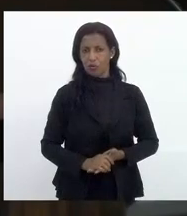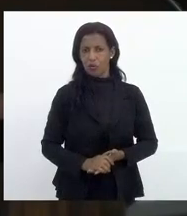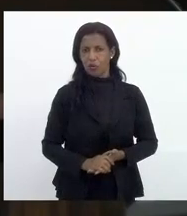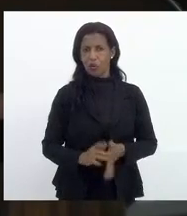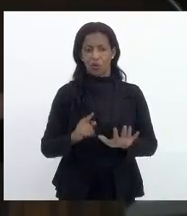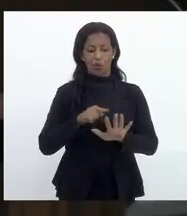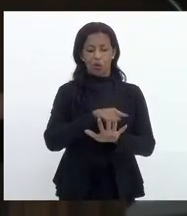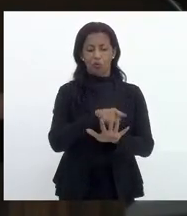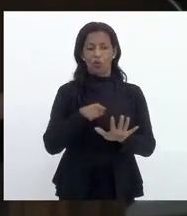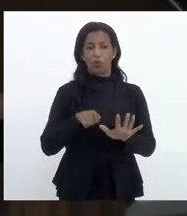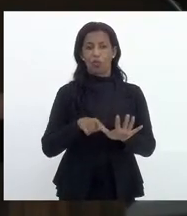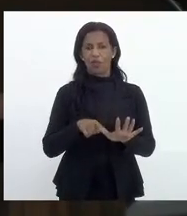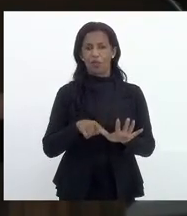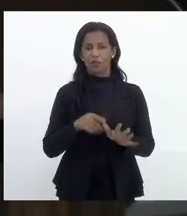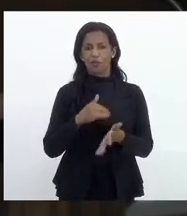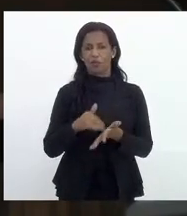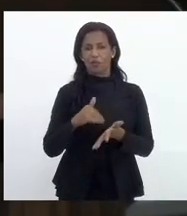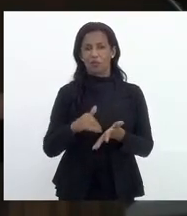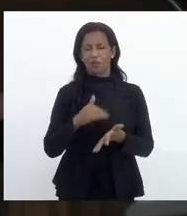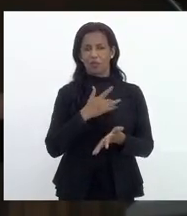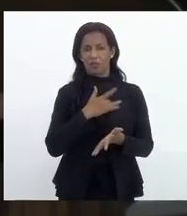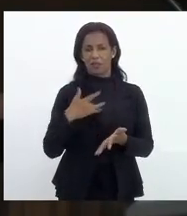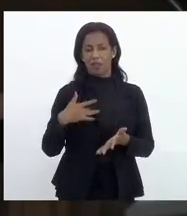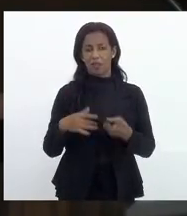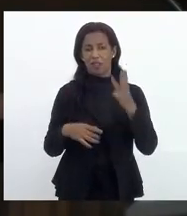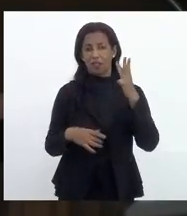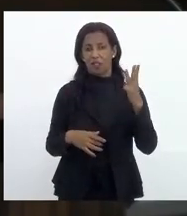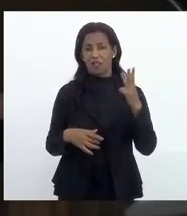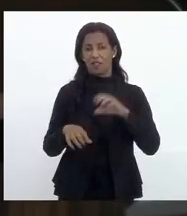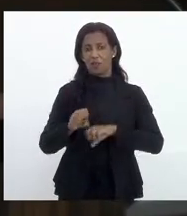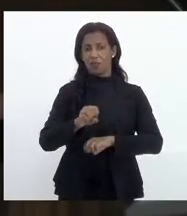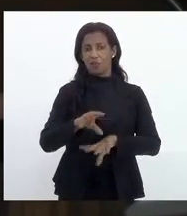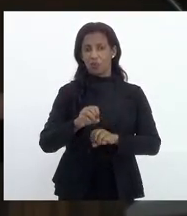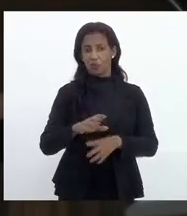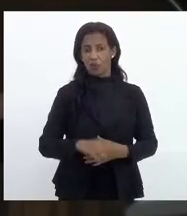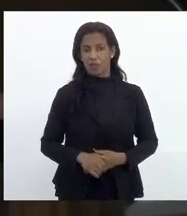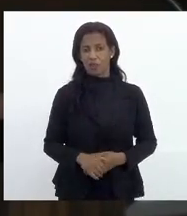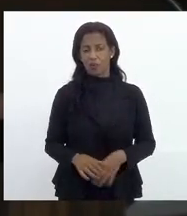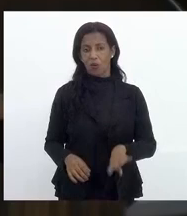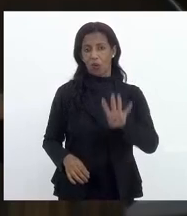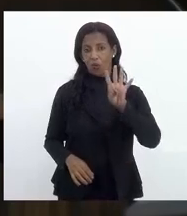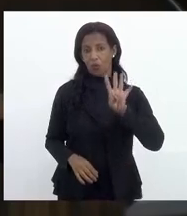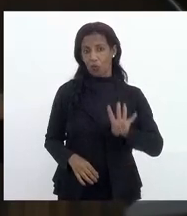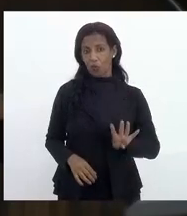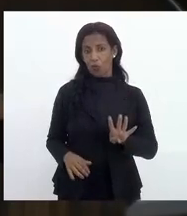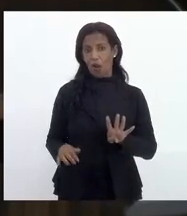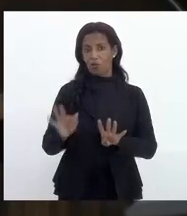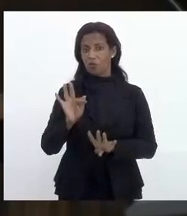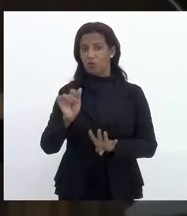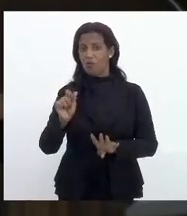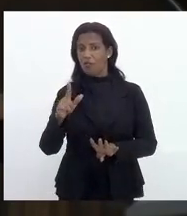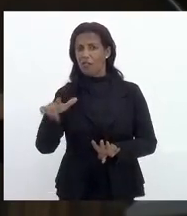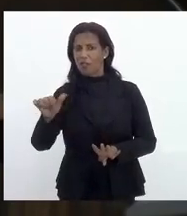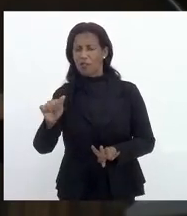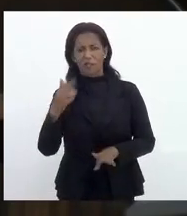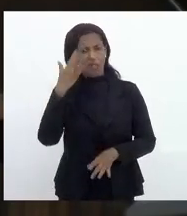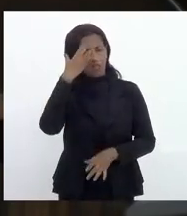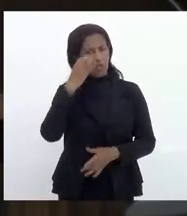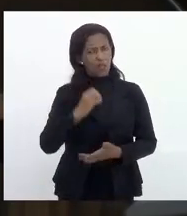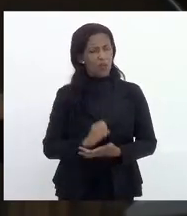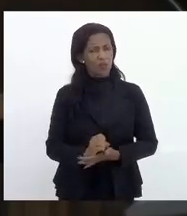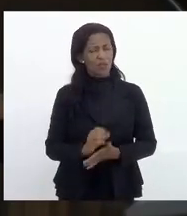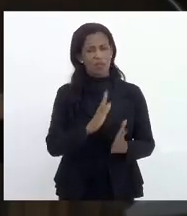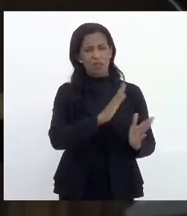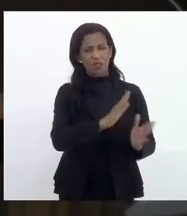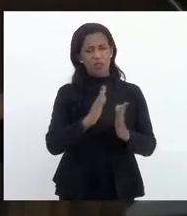no quinto secretário de saúde no terceiro secretário de educação no quarto secretário de fazenda eu não sei